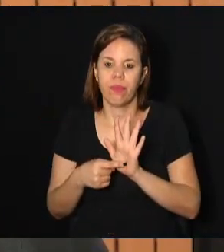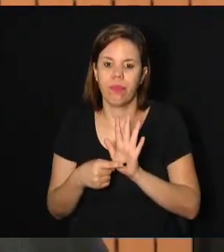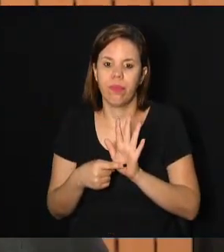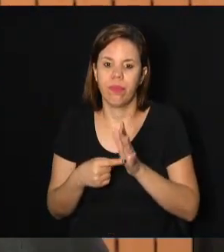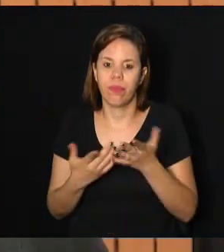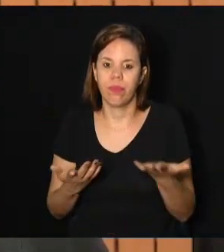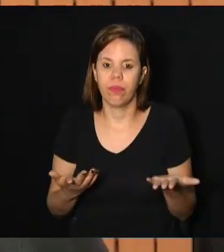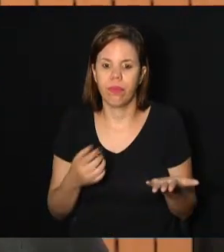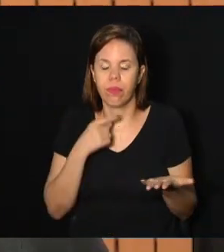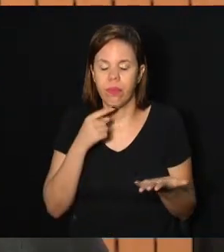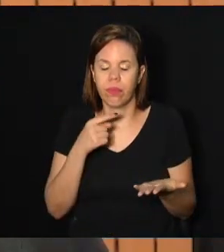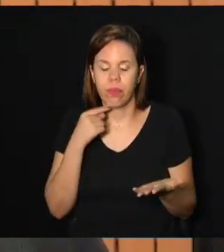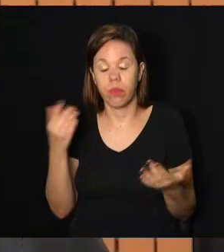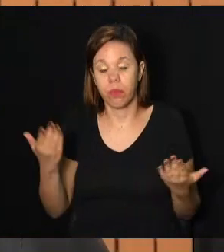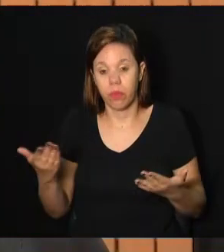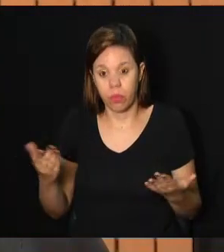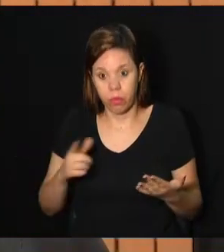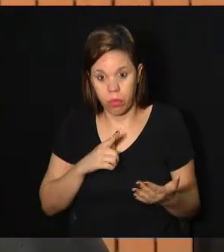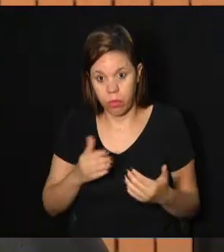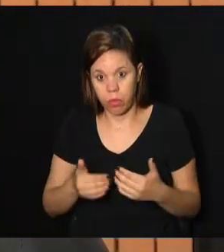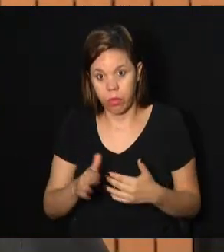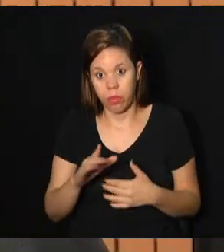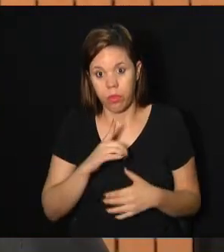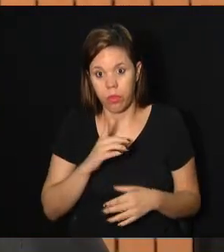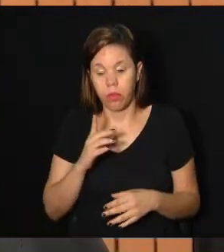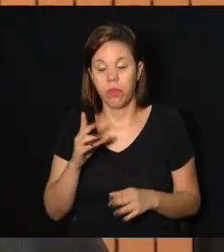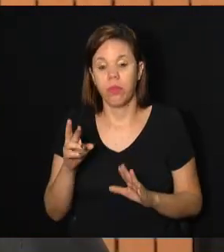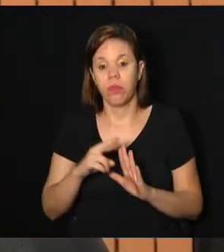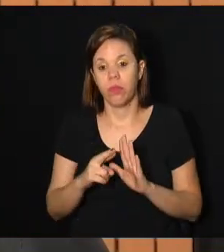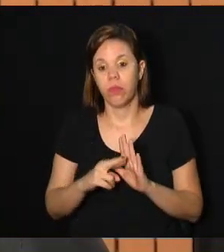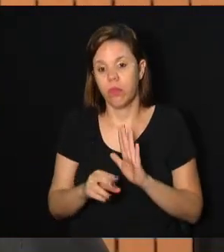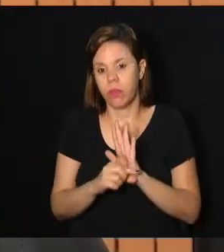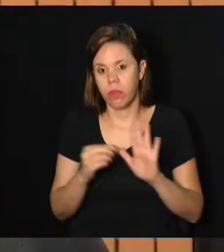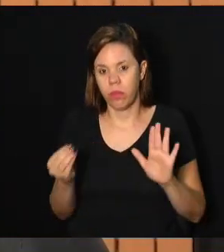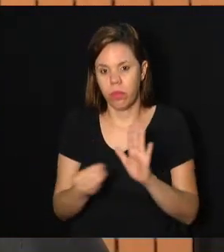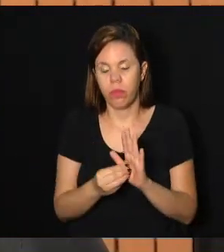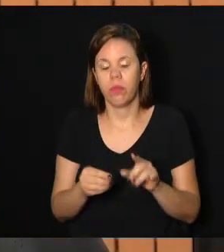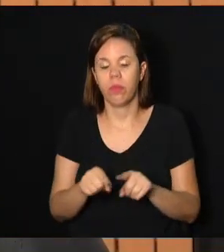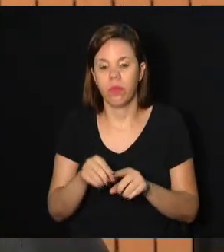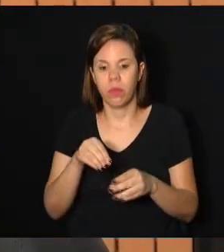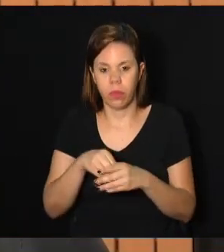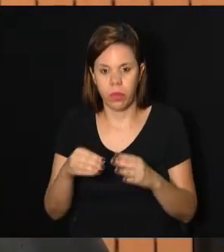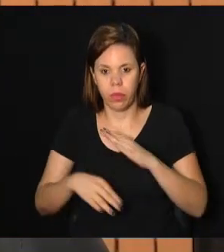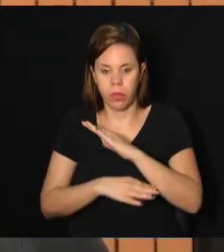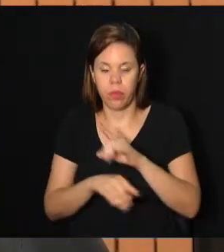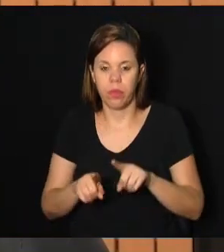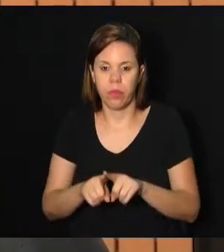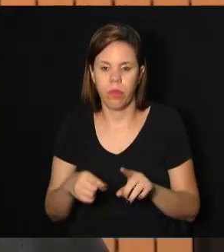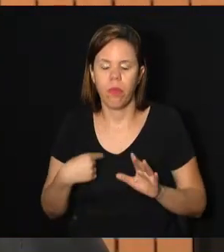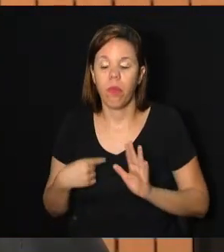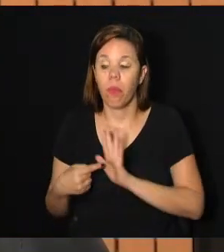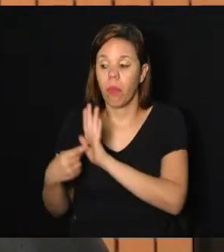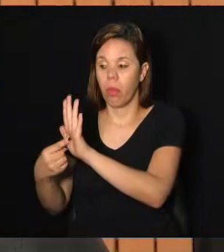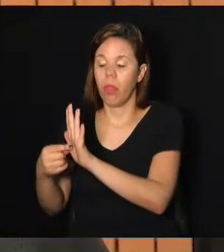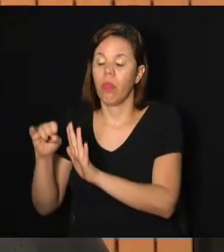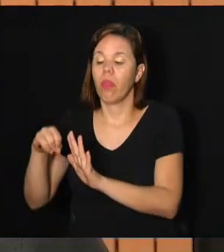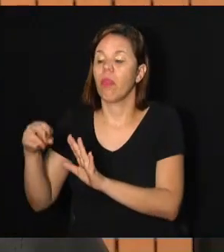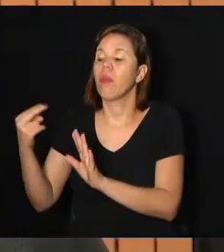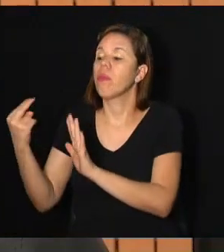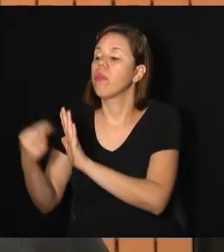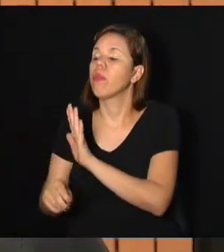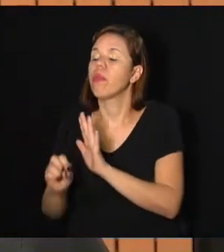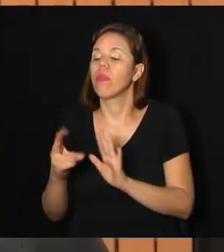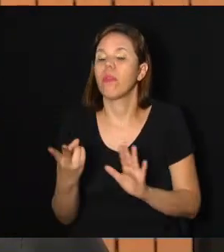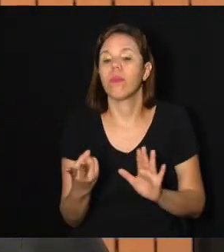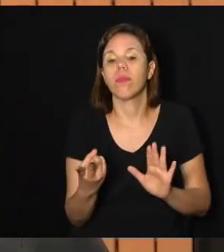questionamento, hoje, o regimento interno determina a votação simbólica ou nominal a partir